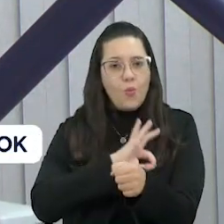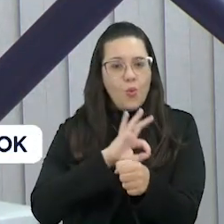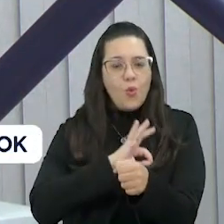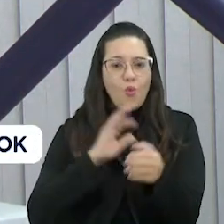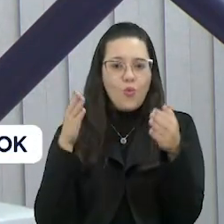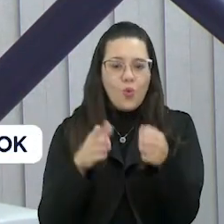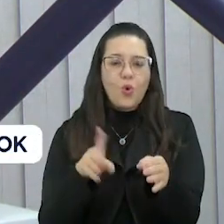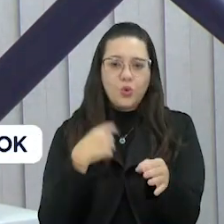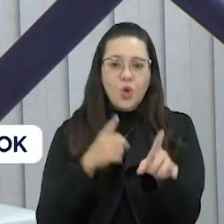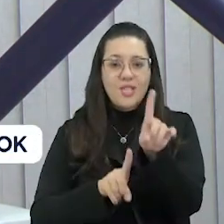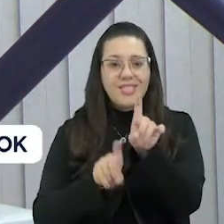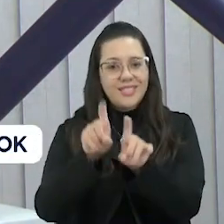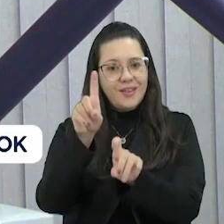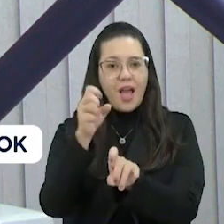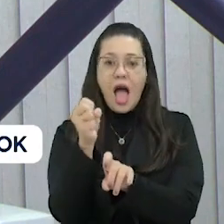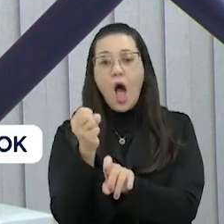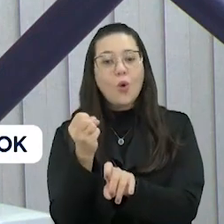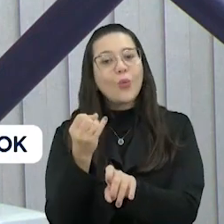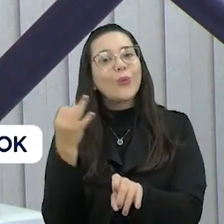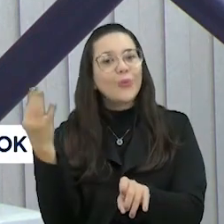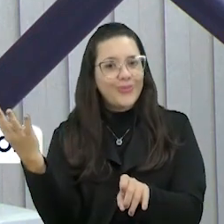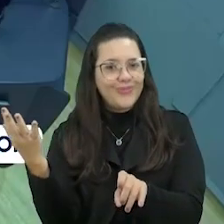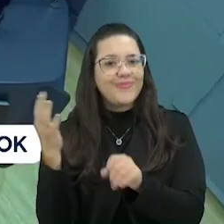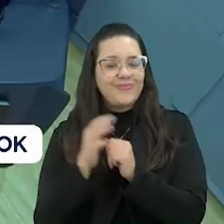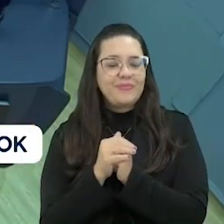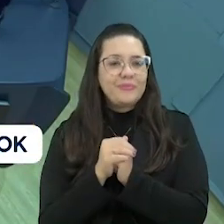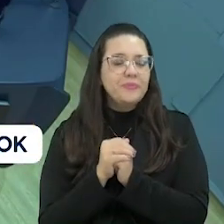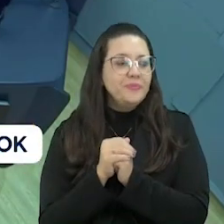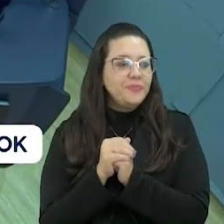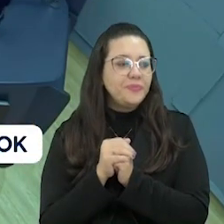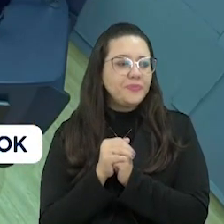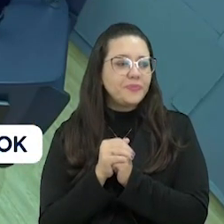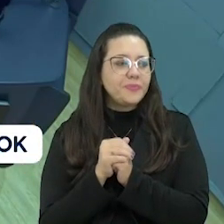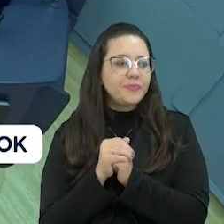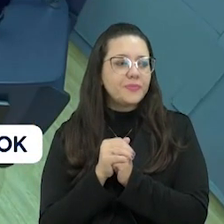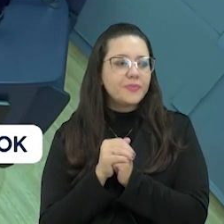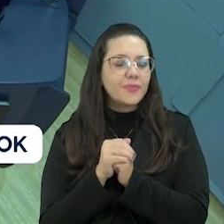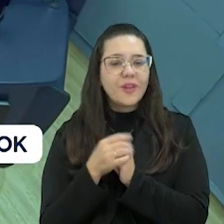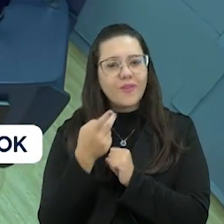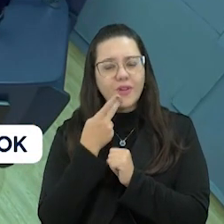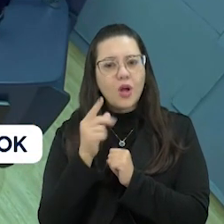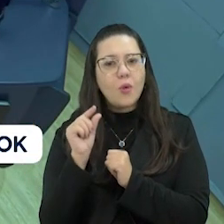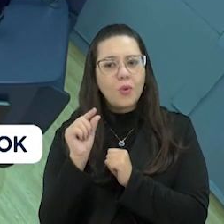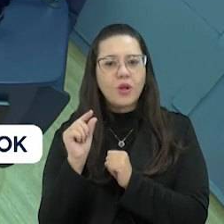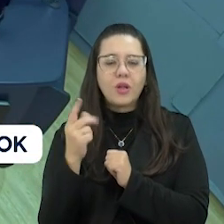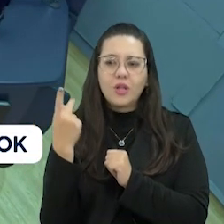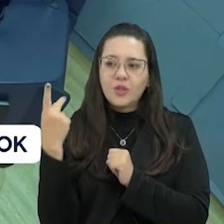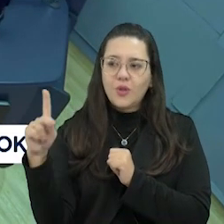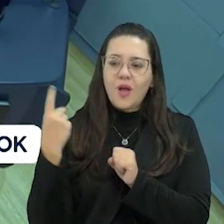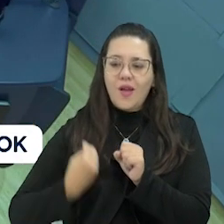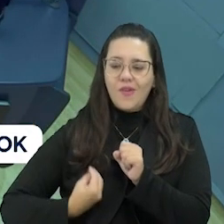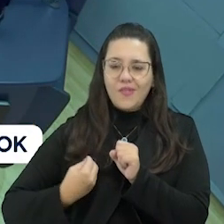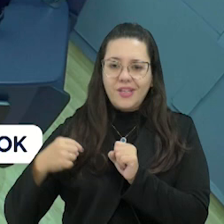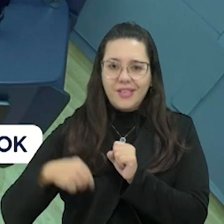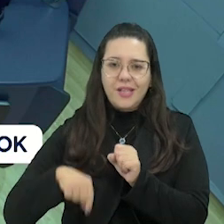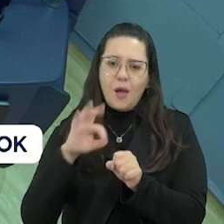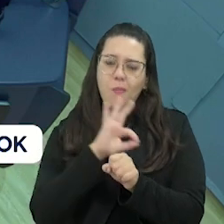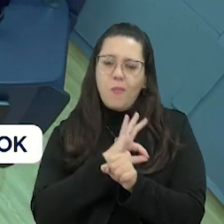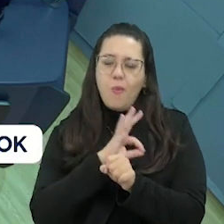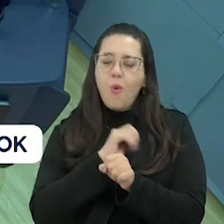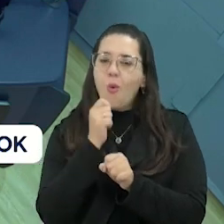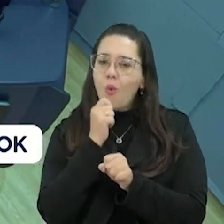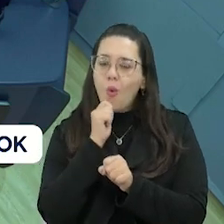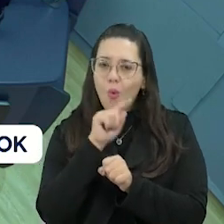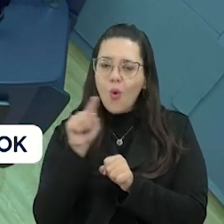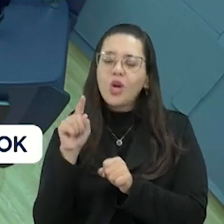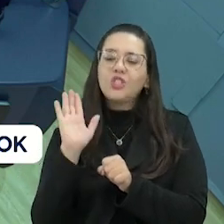desafios que nós vamos ter. Sim. Aqui pela cidade. Capitão, queria que você falasse um pouquinho da sua trajetória na polícia. Para quem ainda não conhece, apesar de já